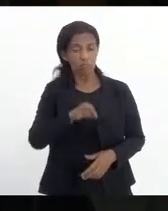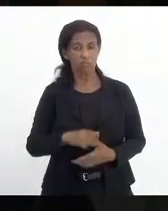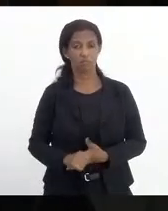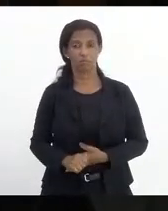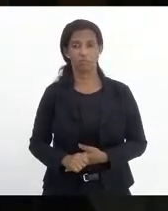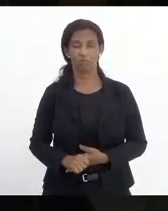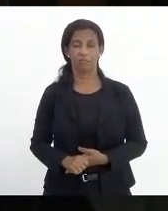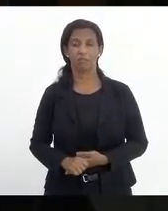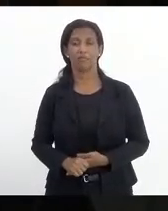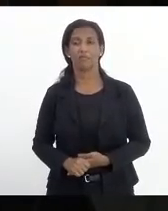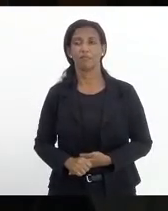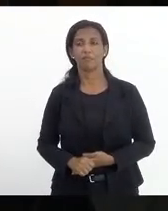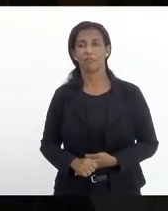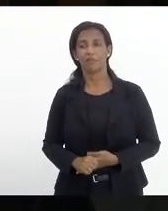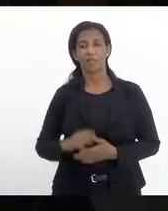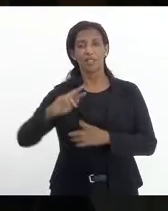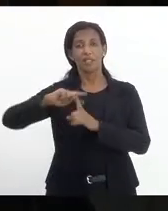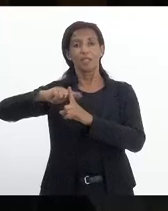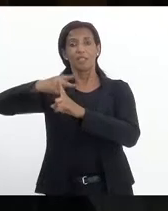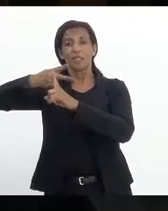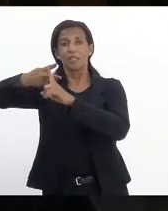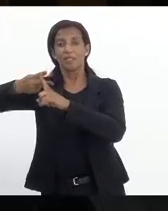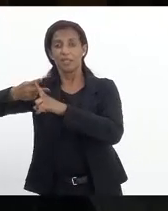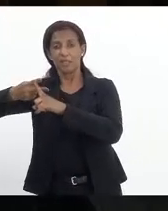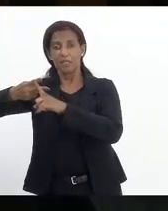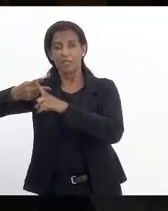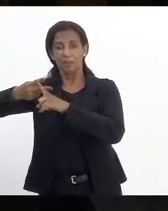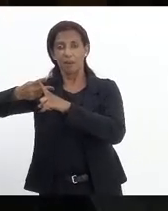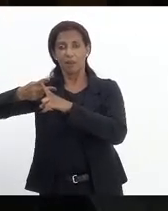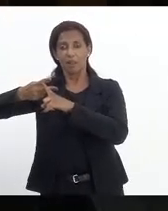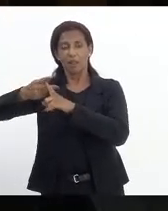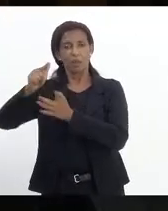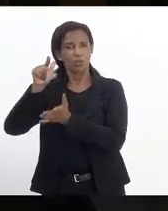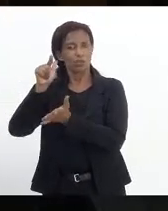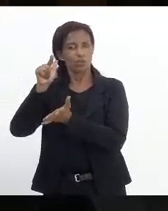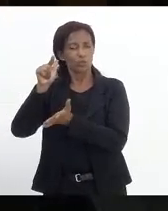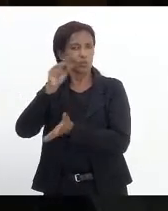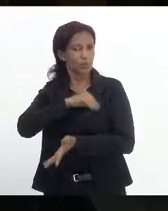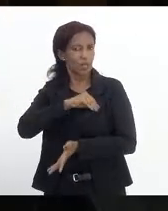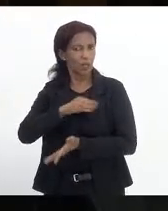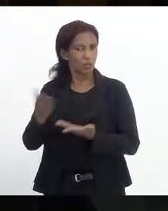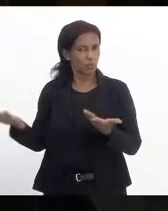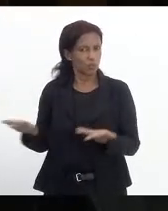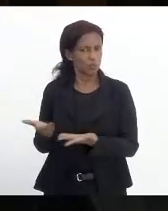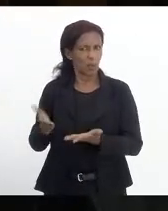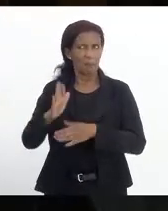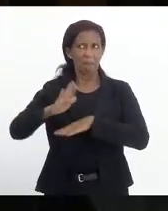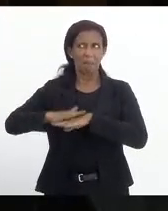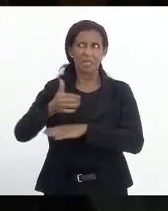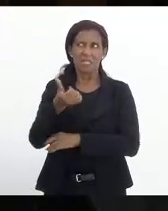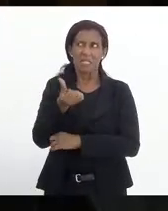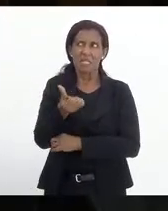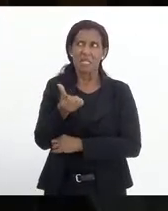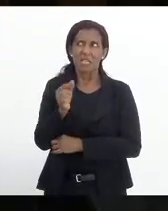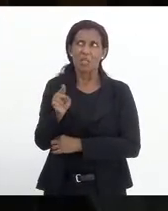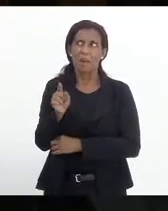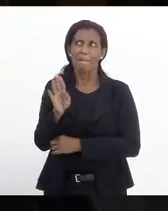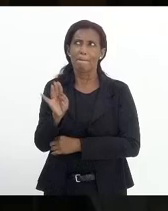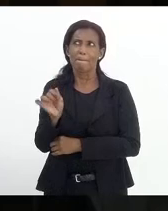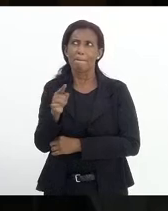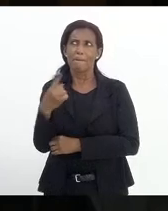20 pontos percentuais em cima da folha anual isso dá uns seis bilhões de